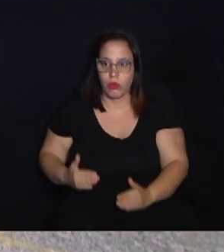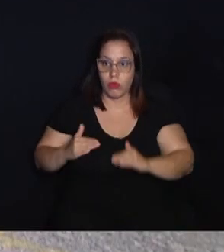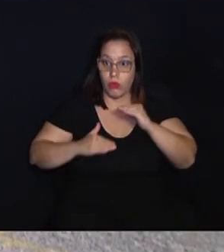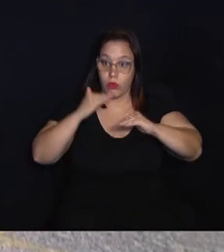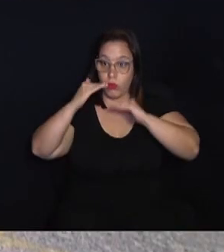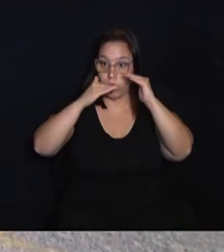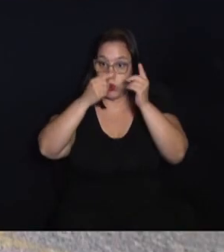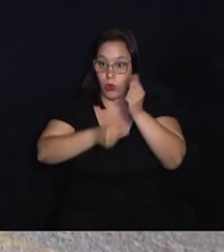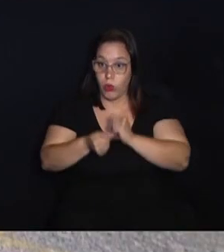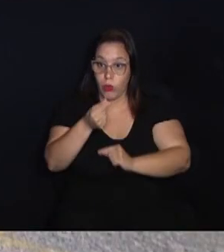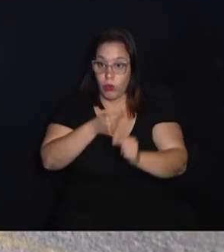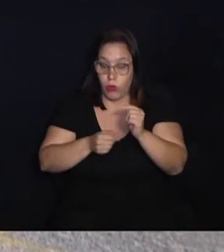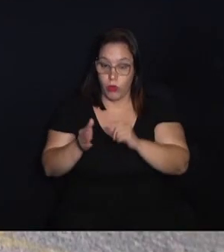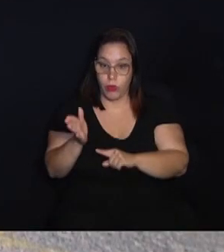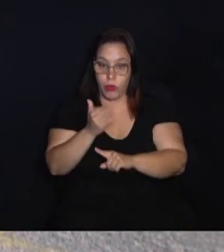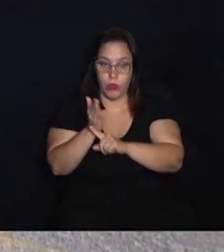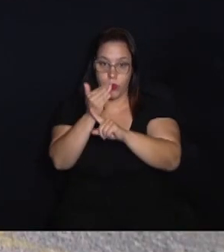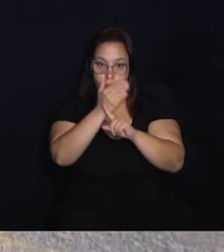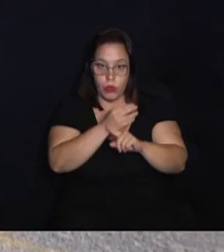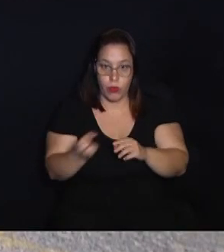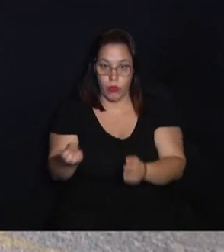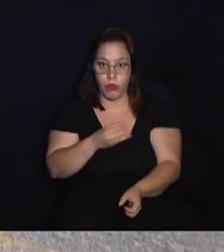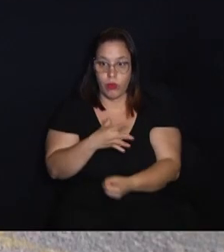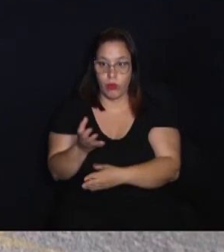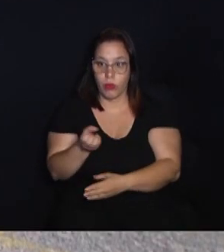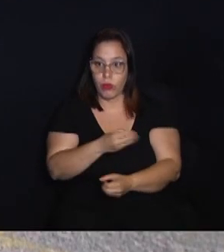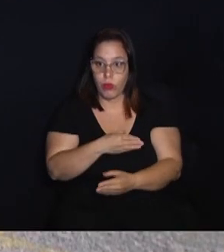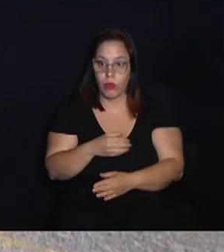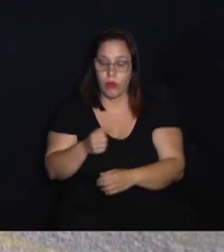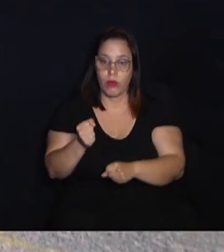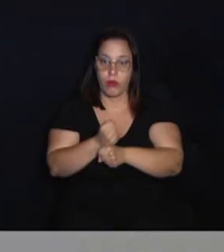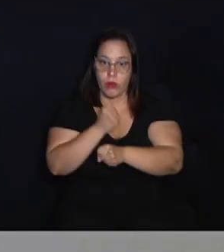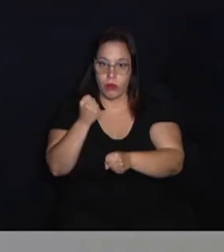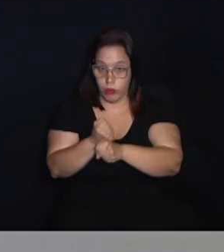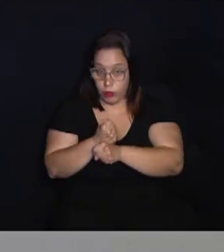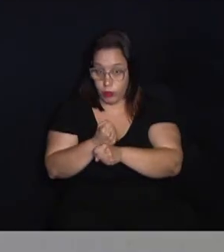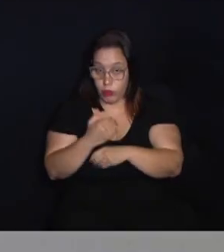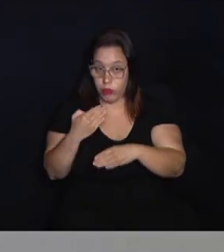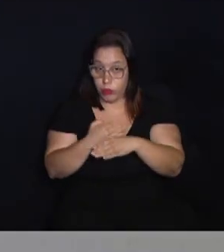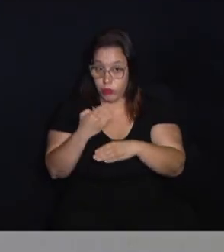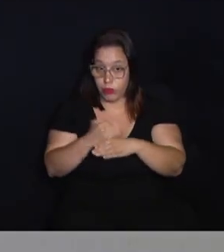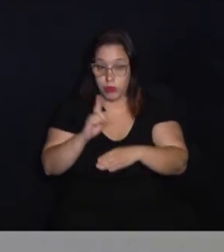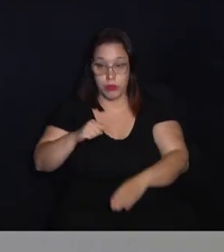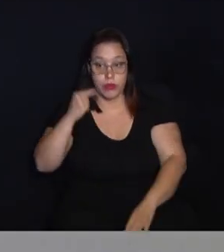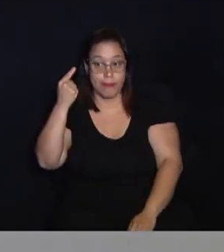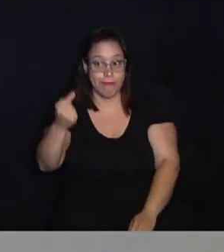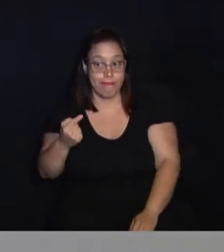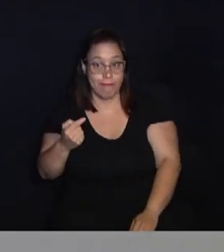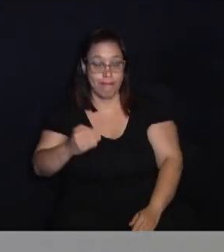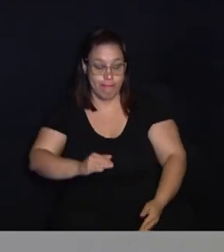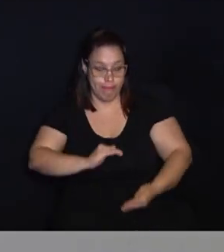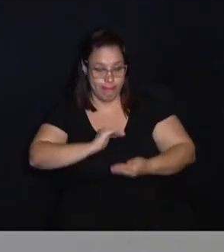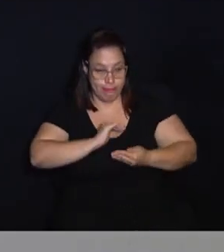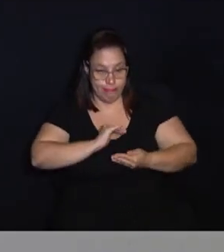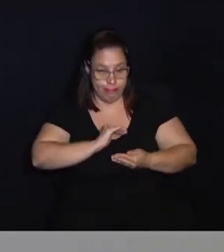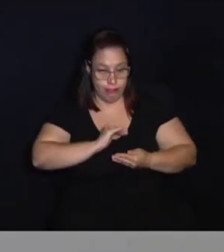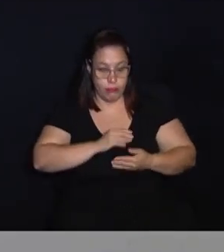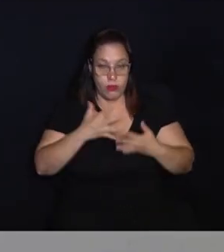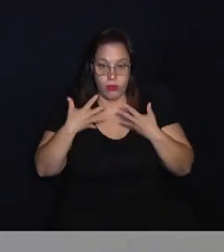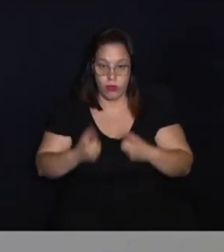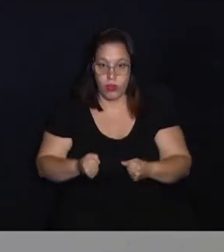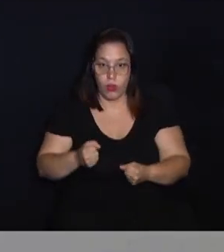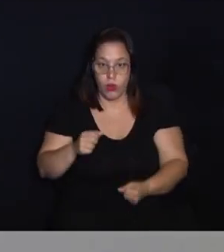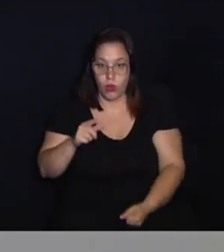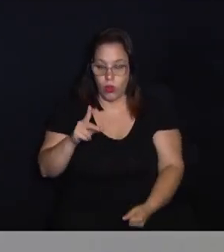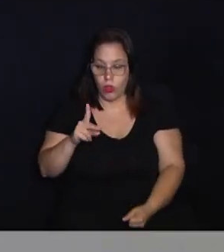Desenvolvimento Econômico, Tecnologia e Inovação, para a manutenção de serviços, e uma outra para a Defesa Civil adquirir um